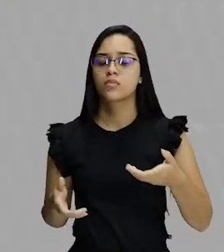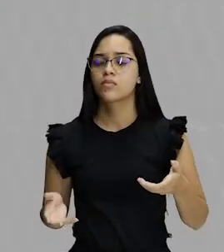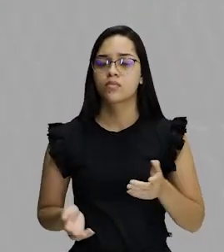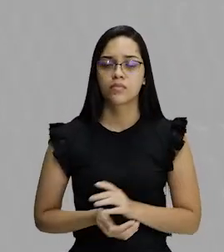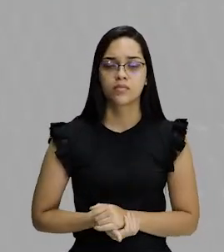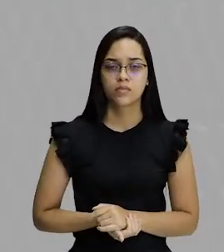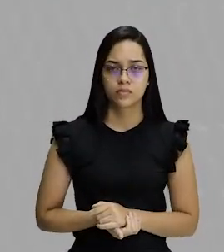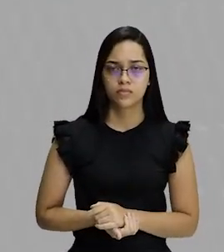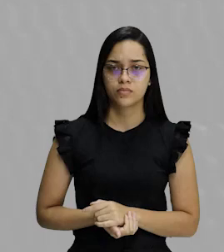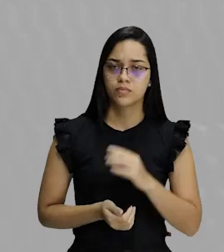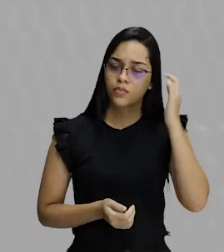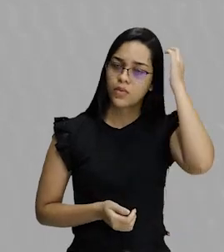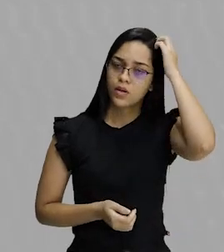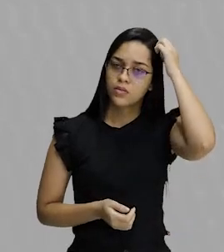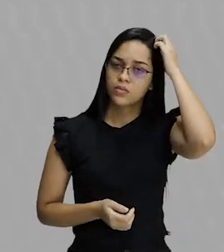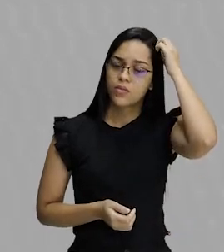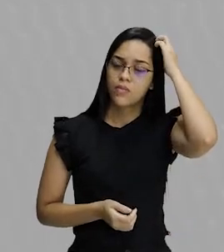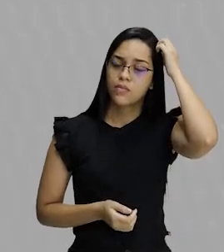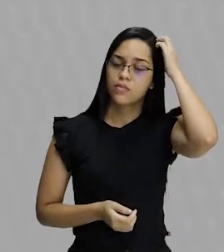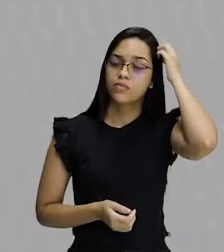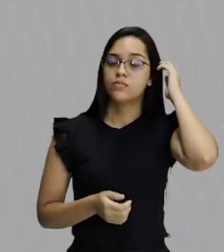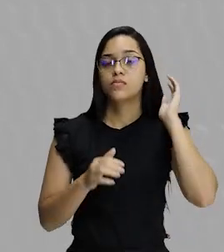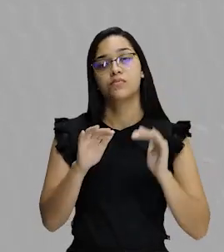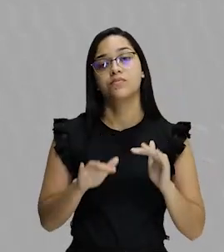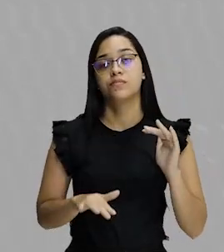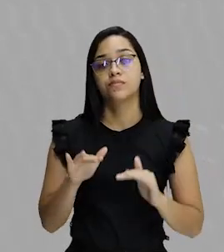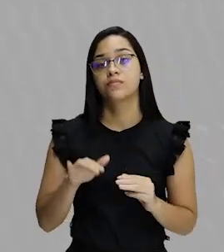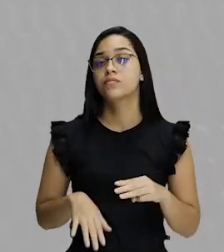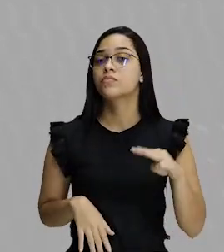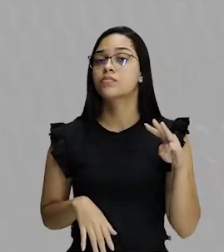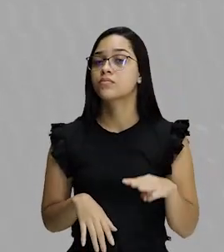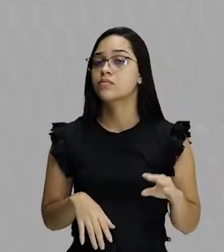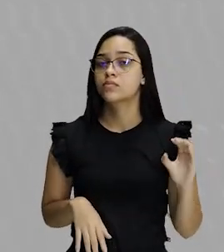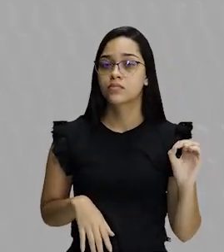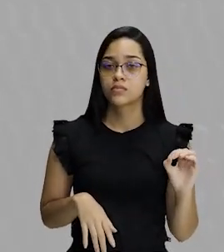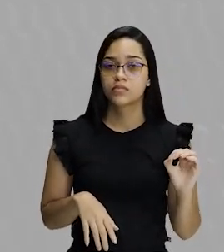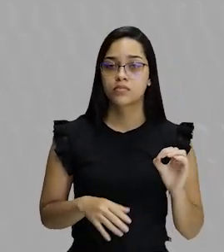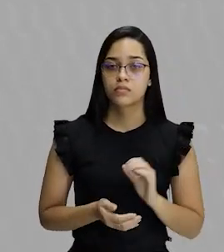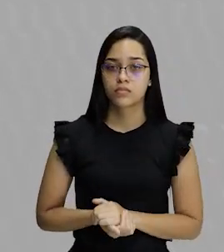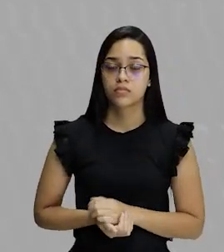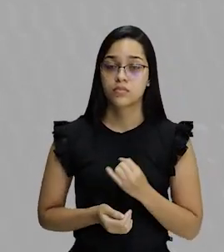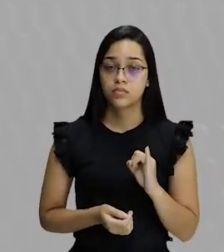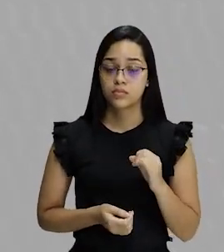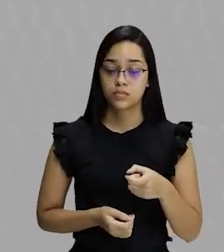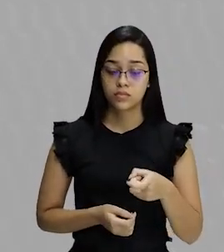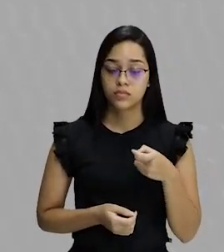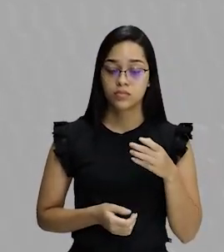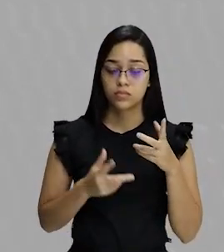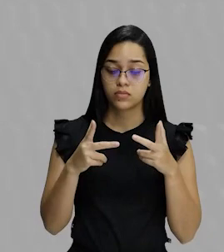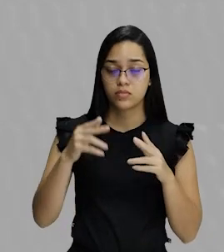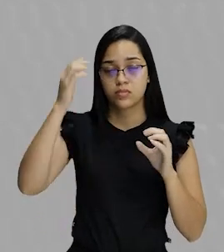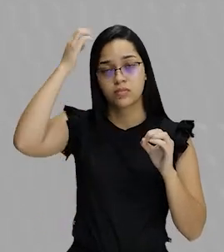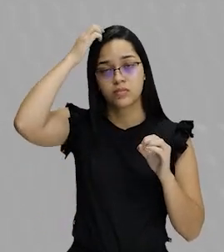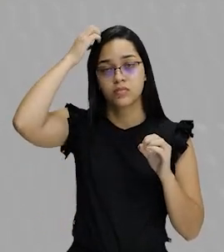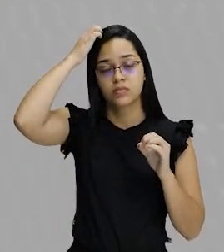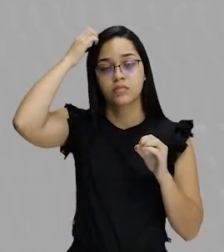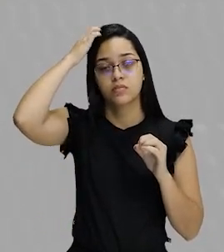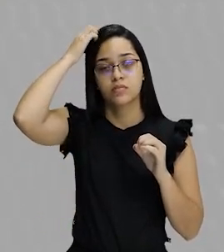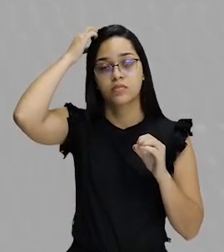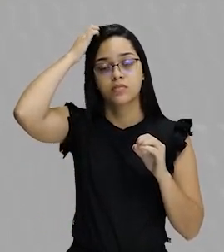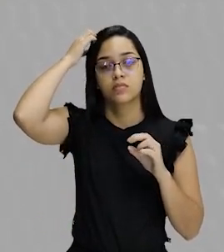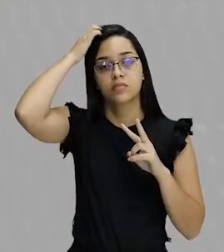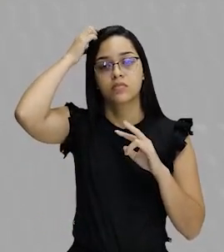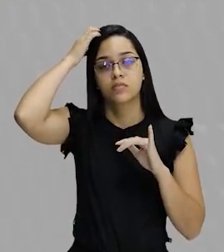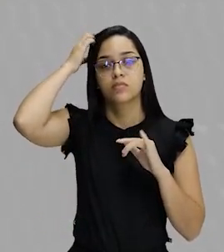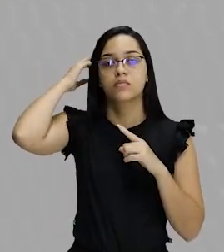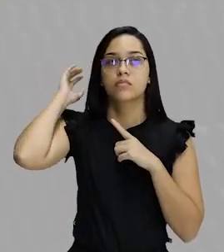y? Depende. Depende de quê? De quem for zero. Se o x for zero, o ponto ele vai para